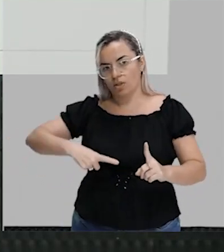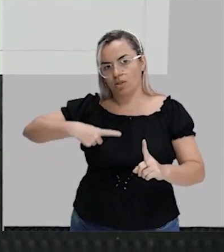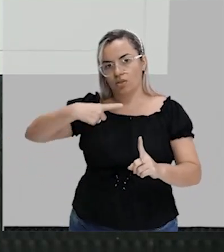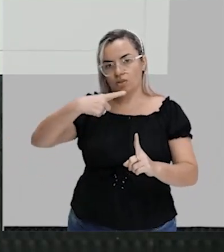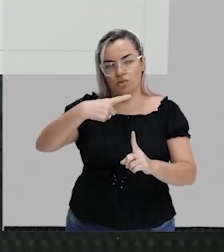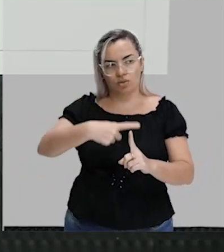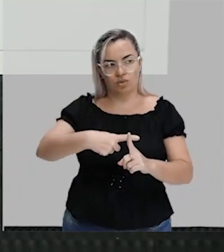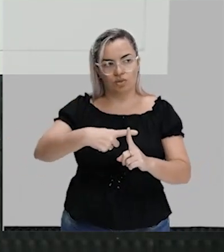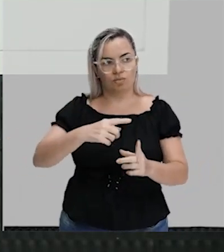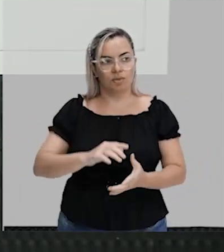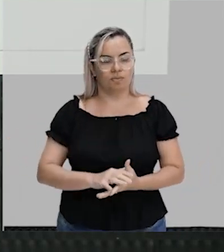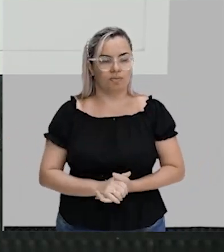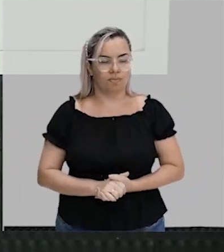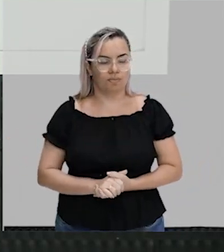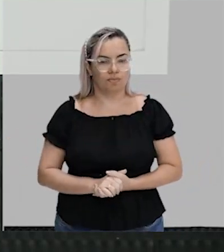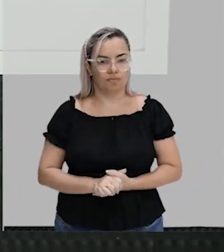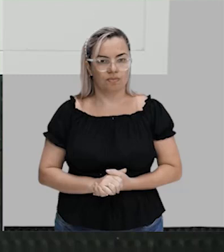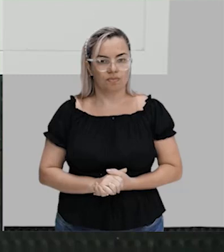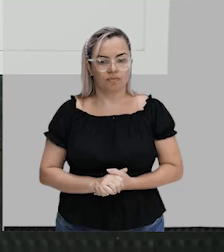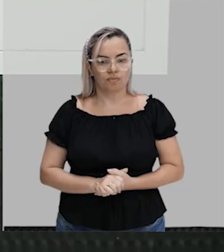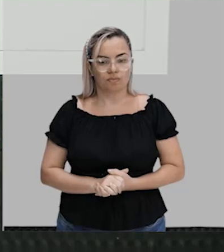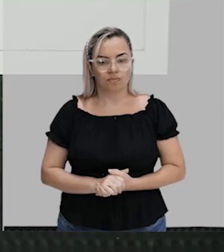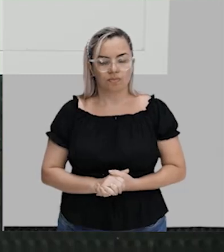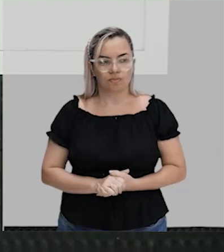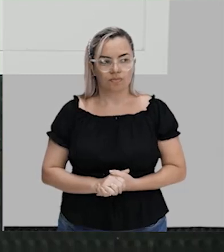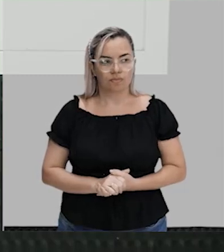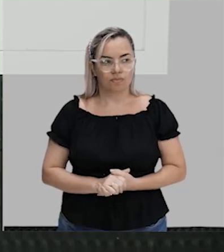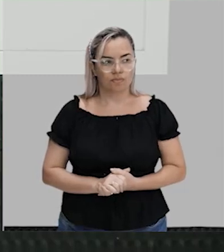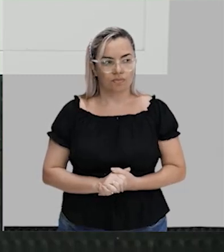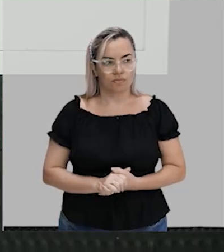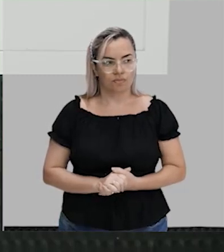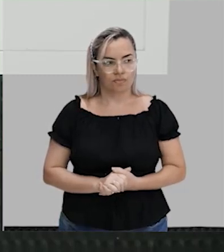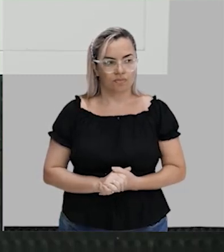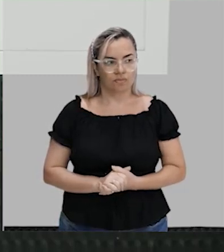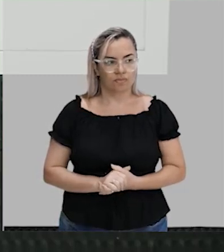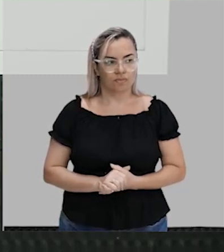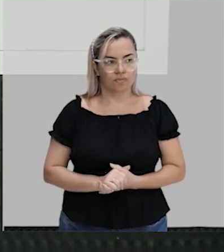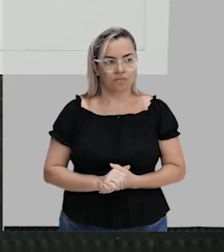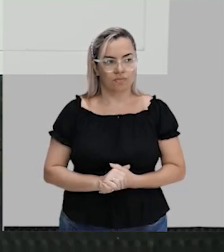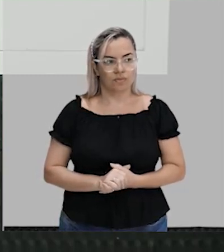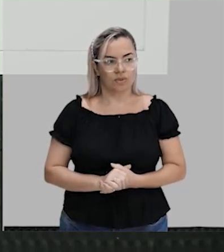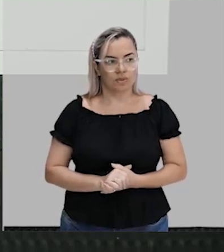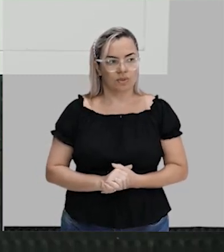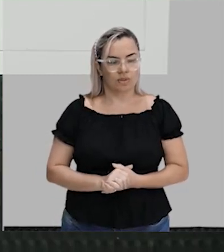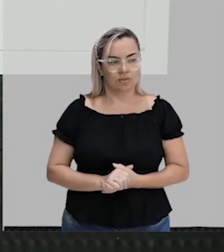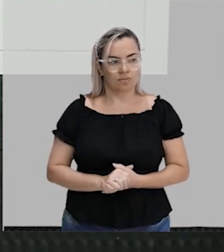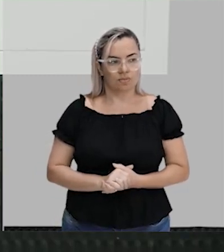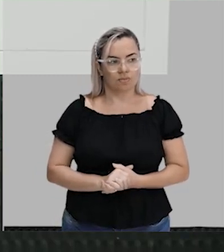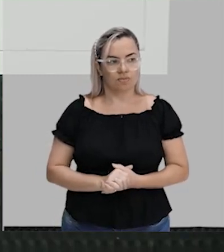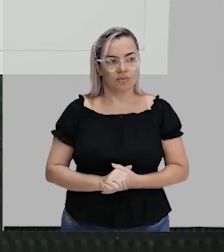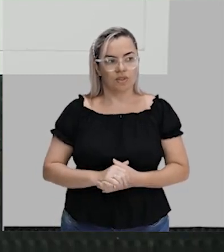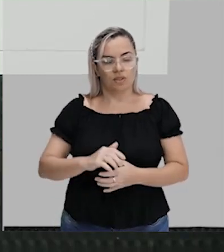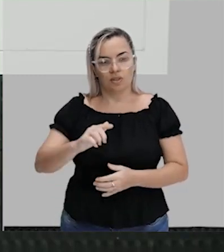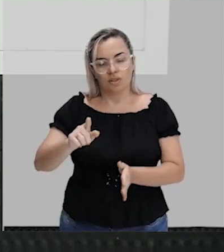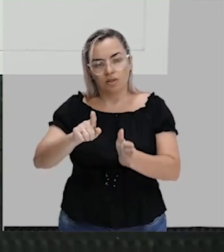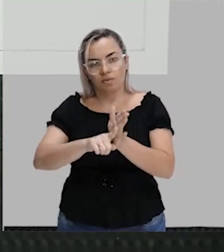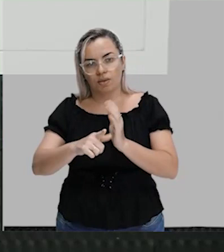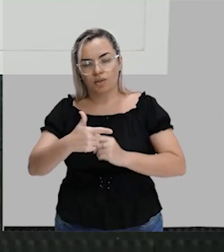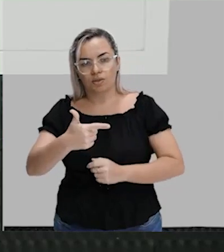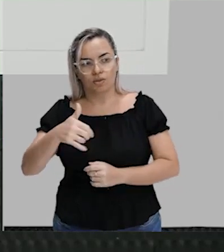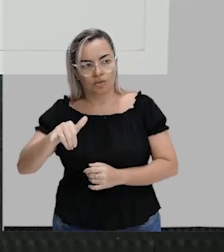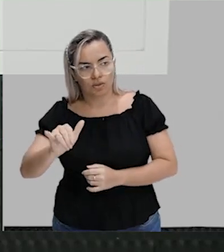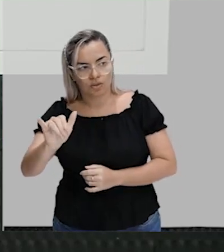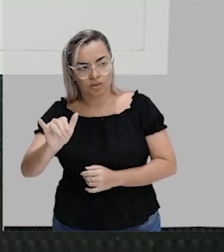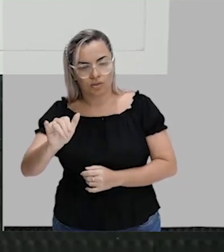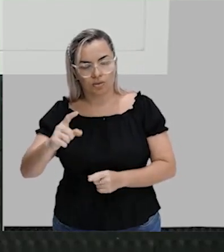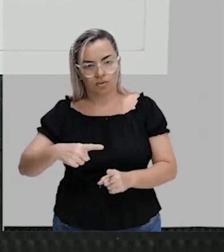4x + 2x 17 x esse - 2Y ele vai cancelar com mais dois